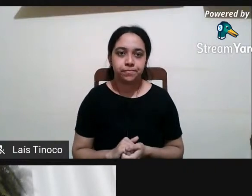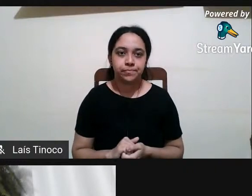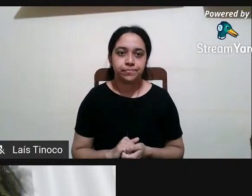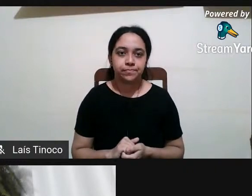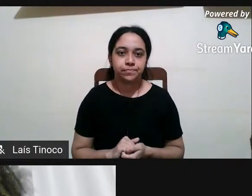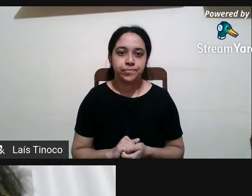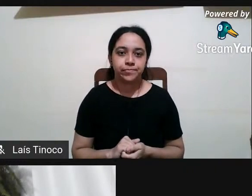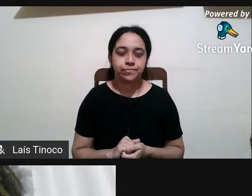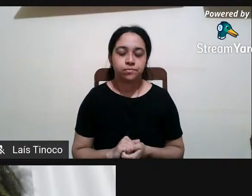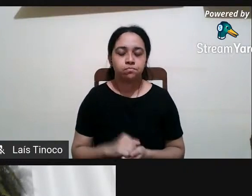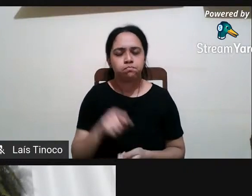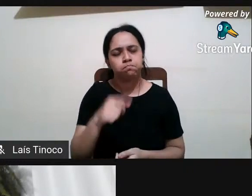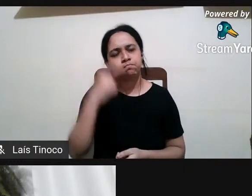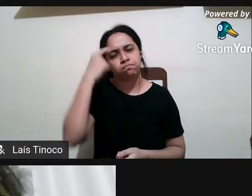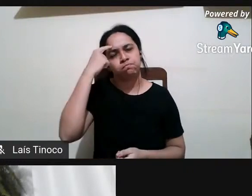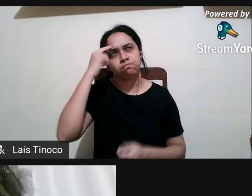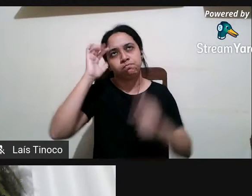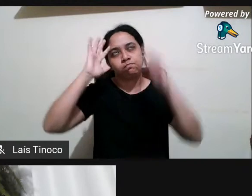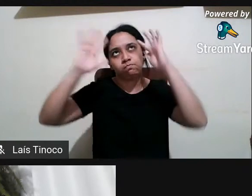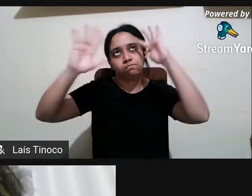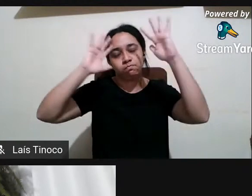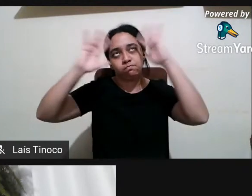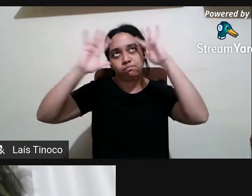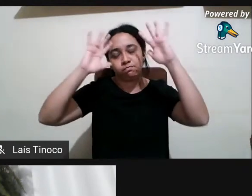Eu fico imaginando assim, né?